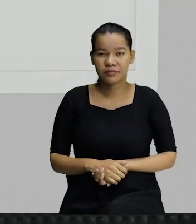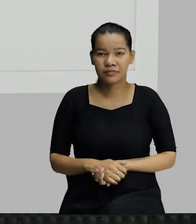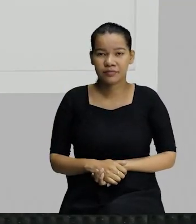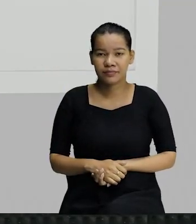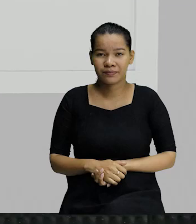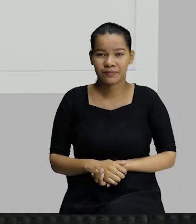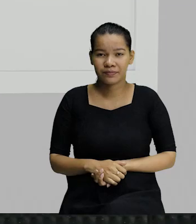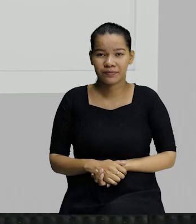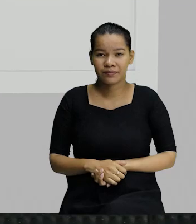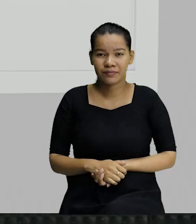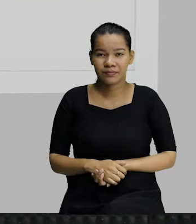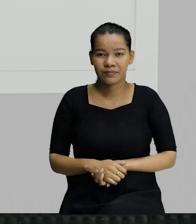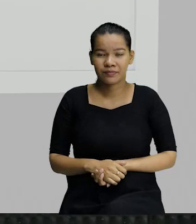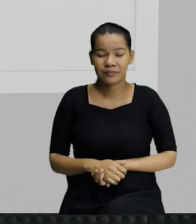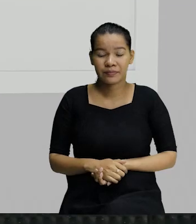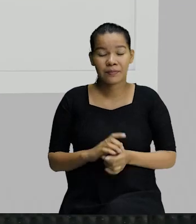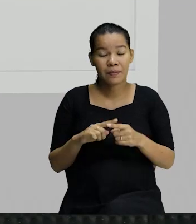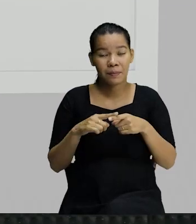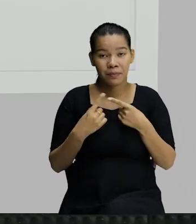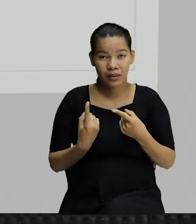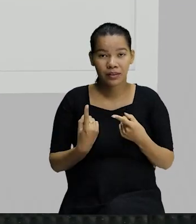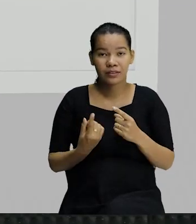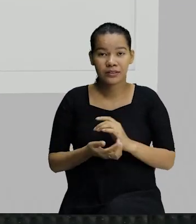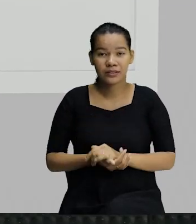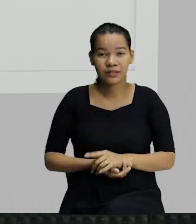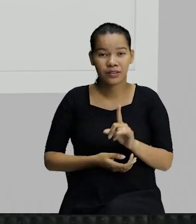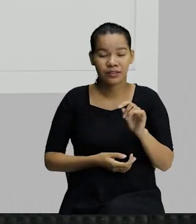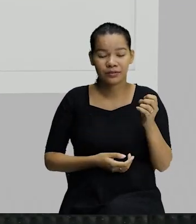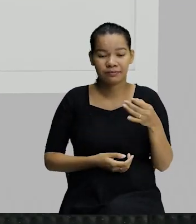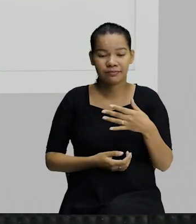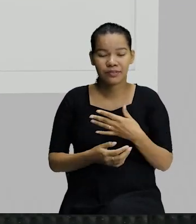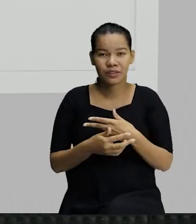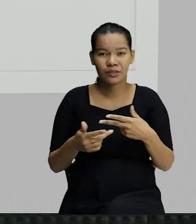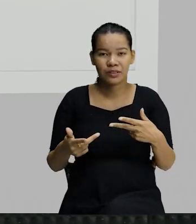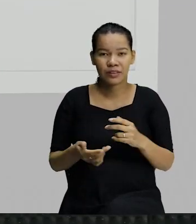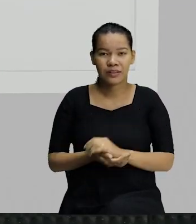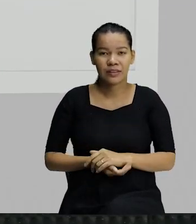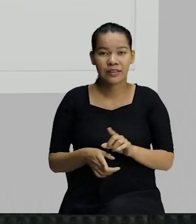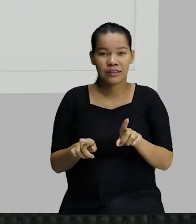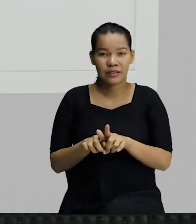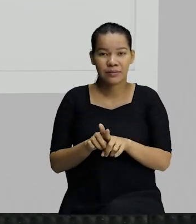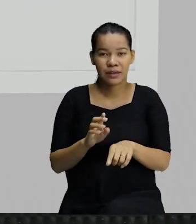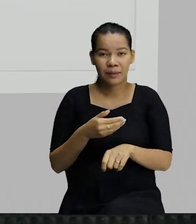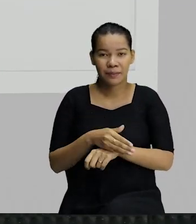aqui, vem deles, mas olha a novidade, a prática.